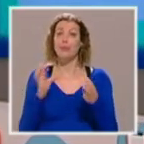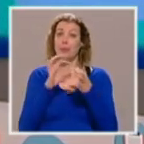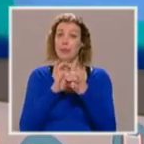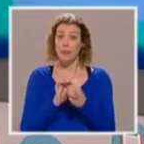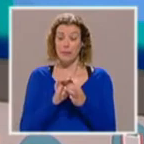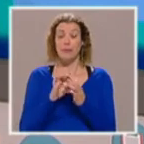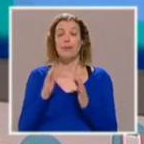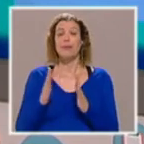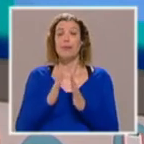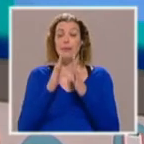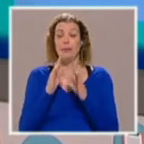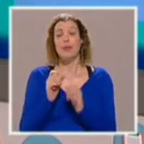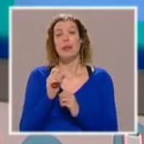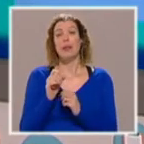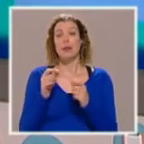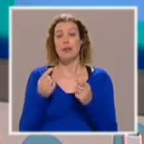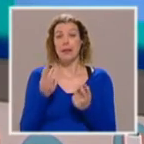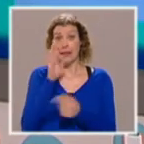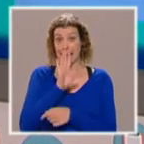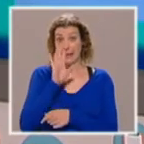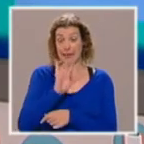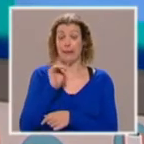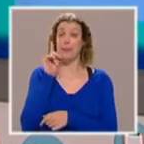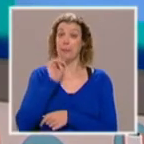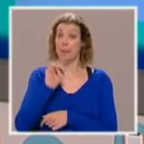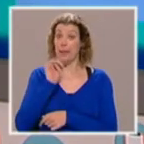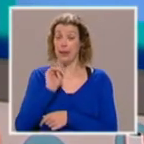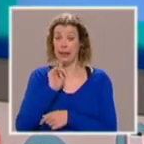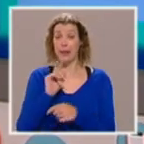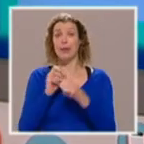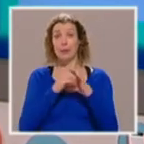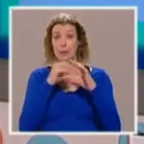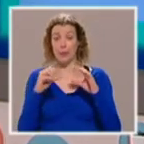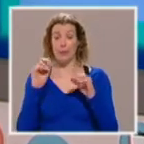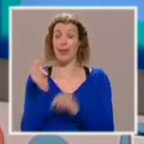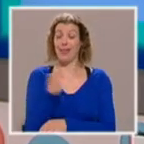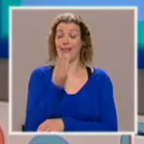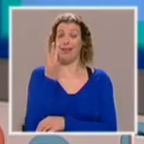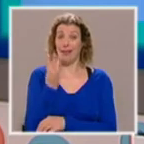às vias genitais. No caso do sistema reprodutor feminino, temos 3 vias